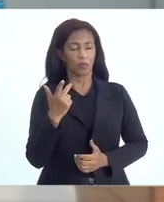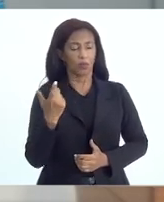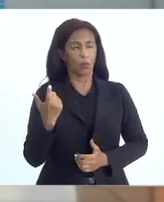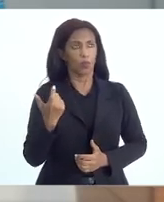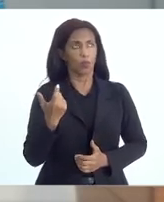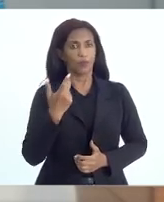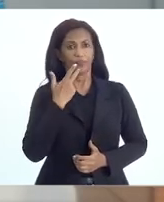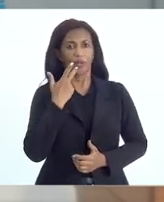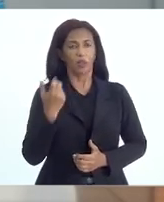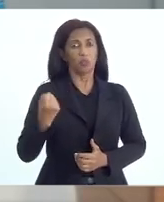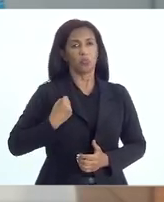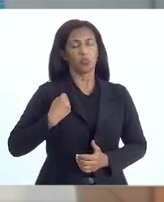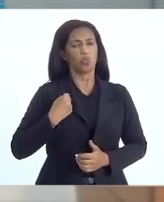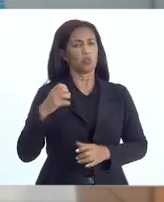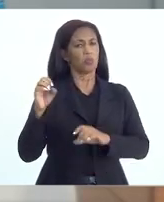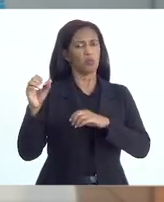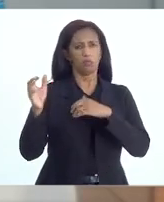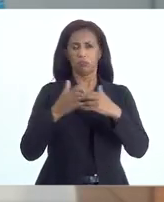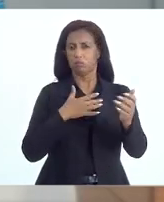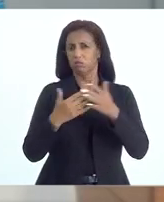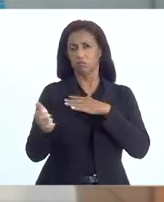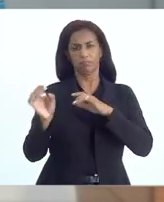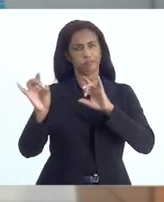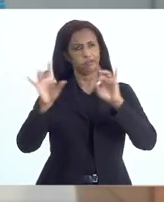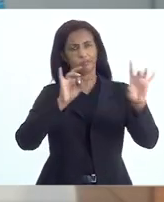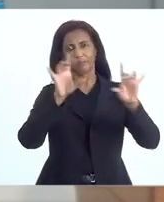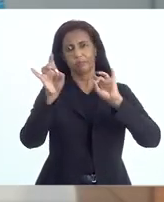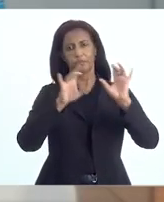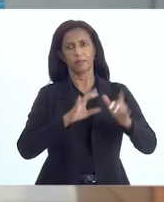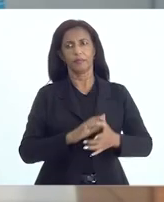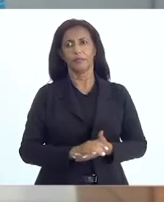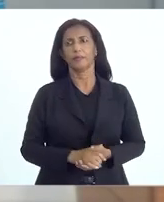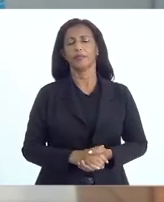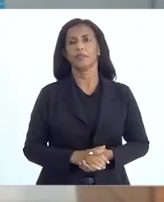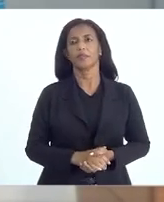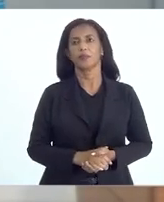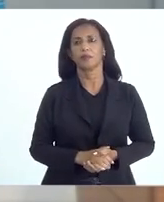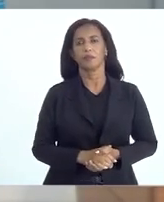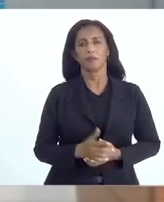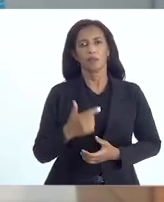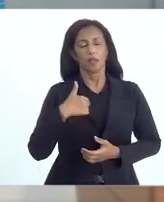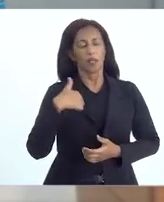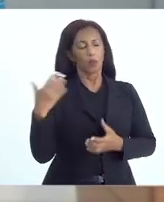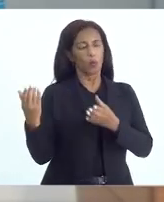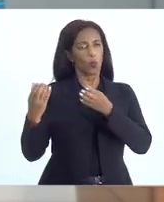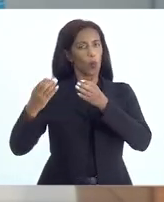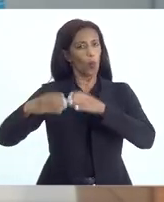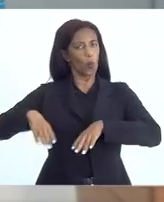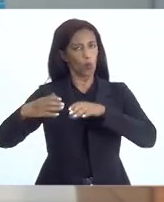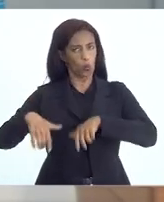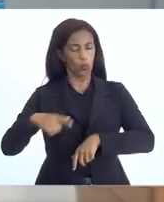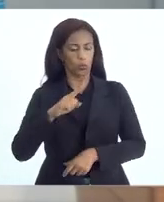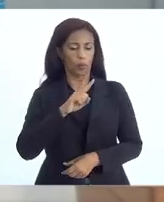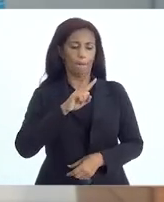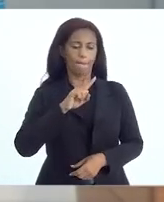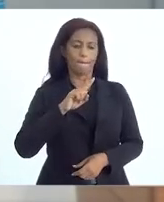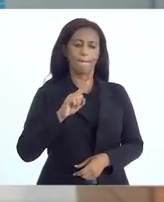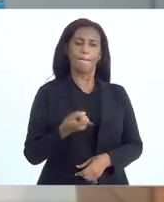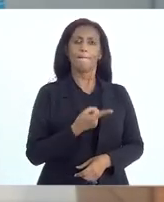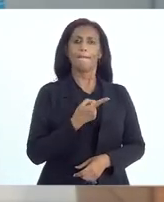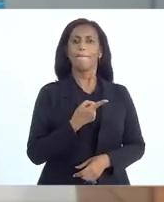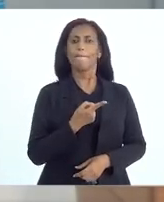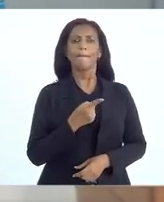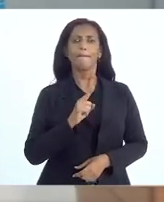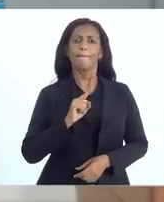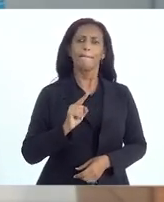números esporádicos números eu eu faço um concurso para Miu Miu Miu